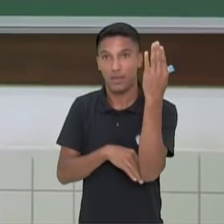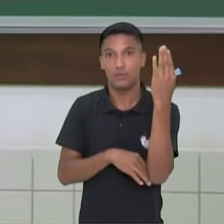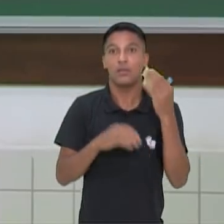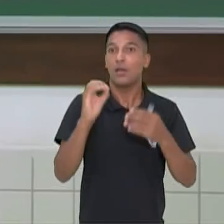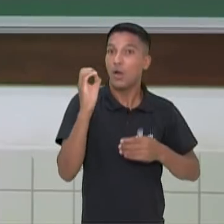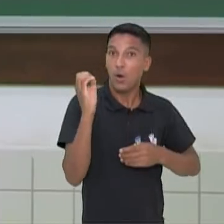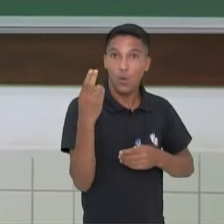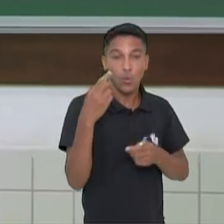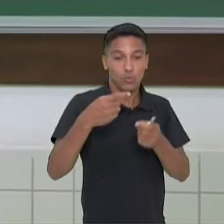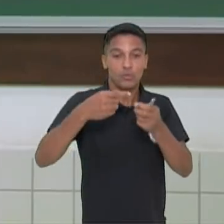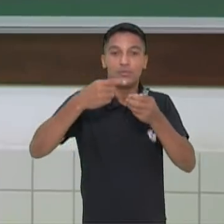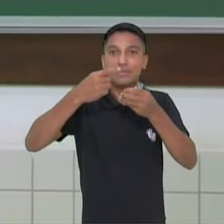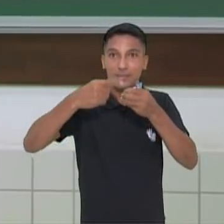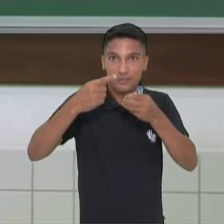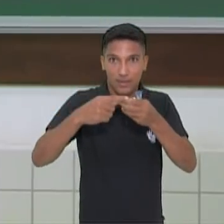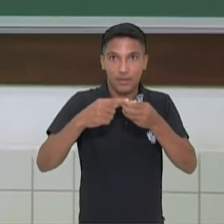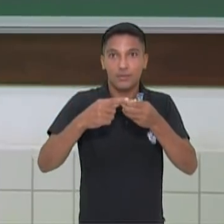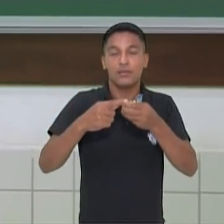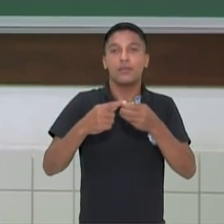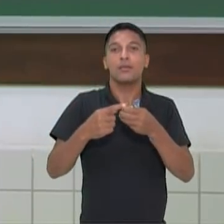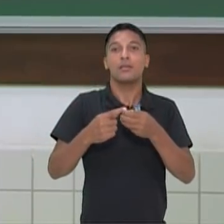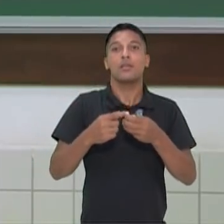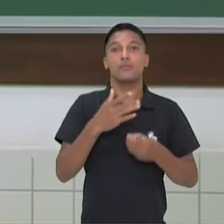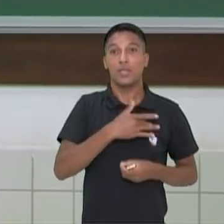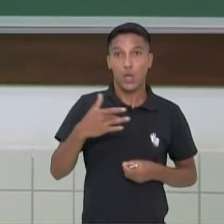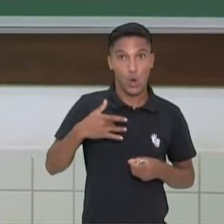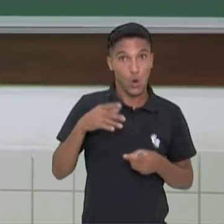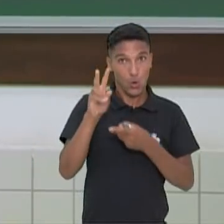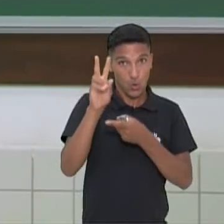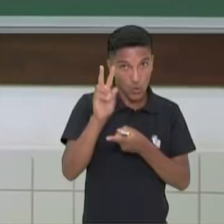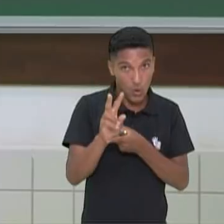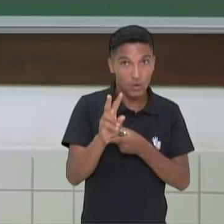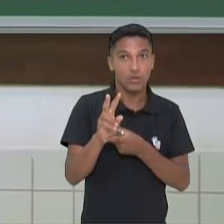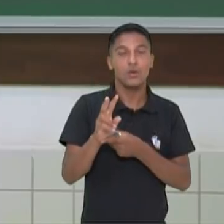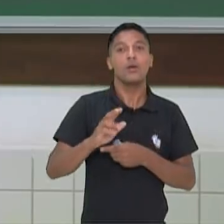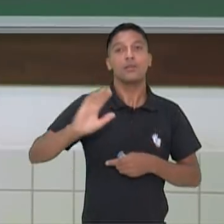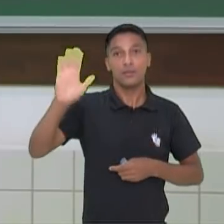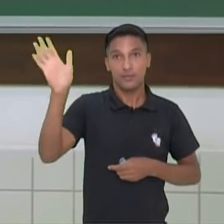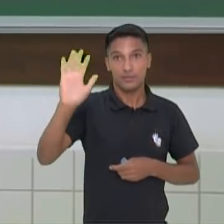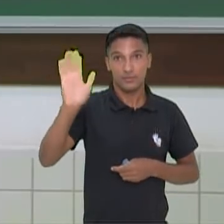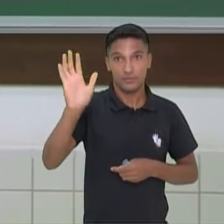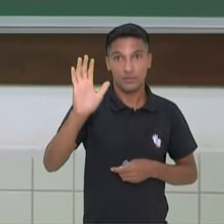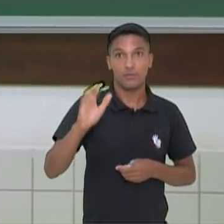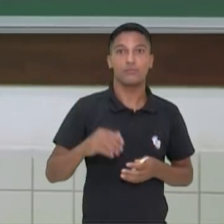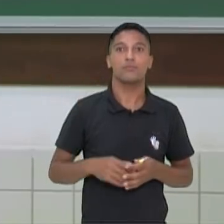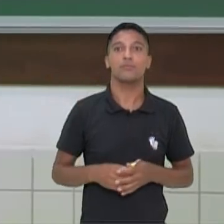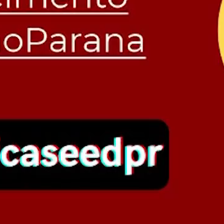Vamos ver na próxima aula, ok? Fique bem e, se possível, fique em casa. Tchau!